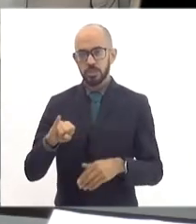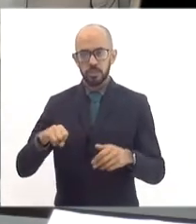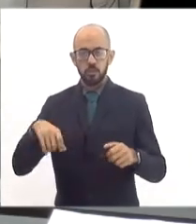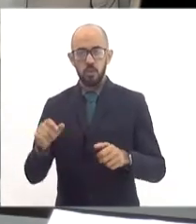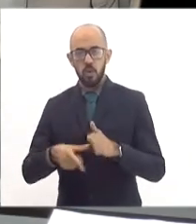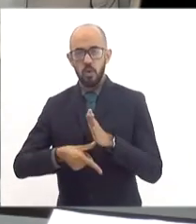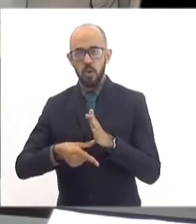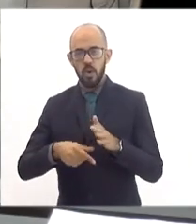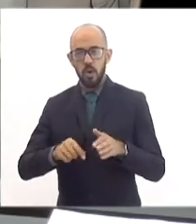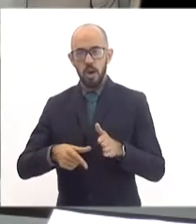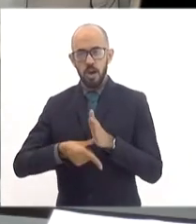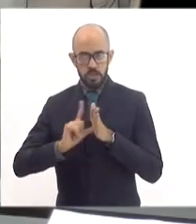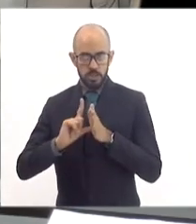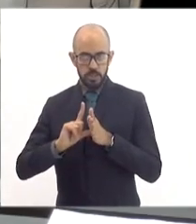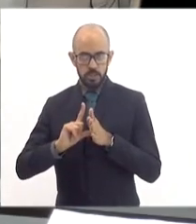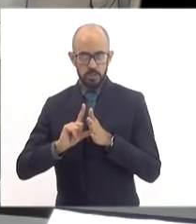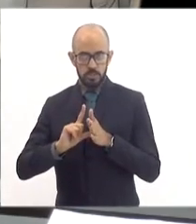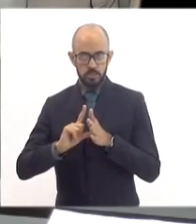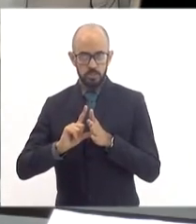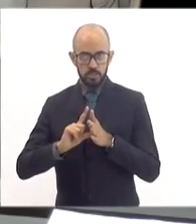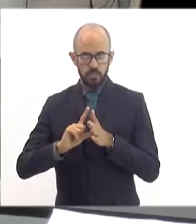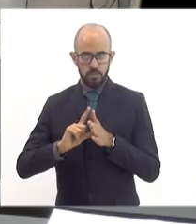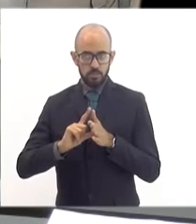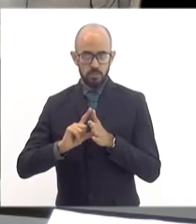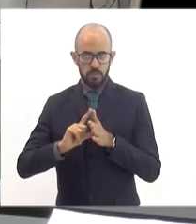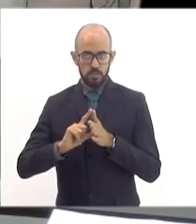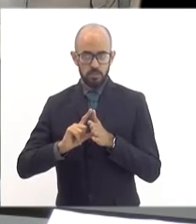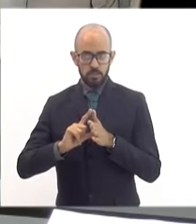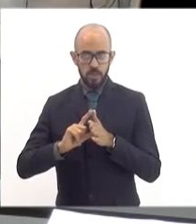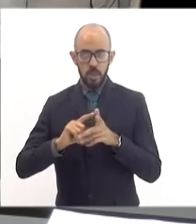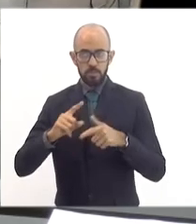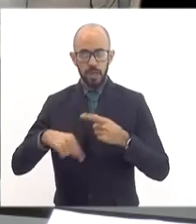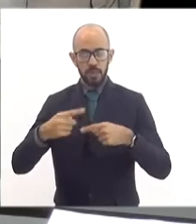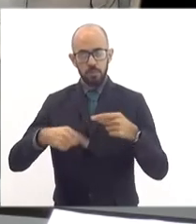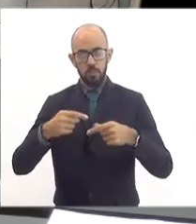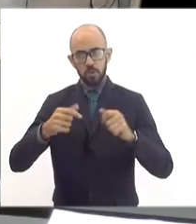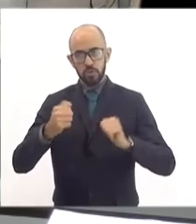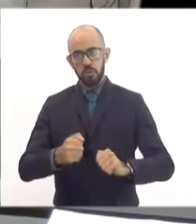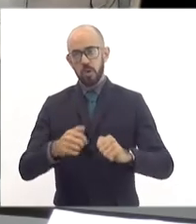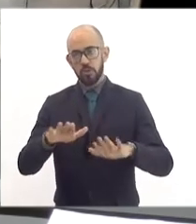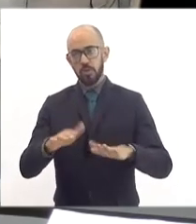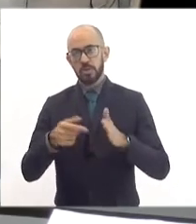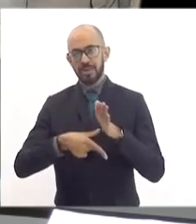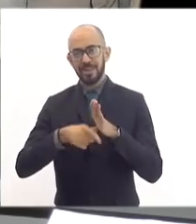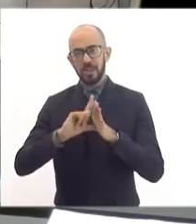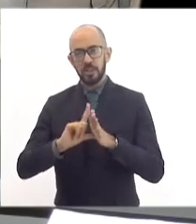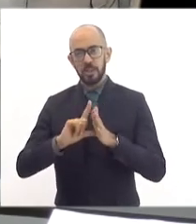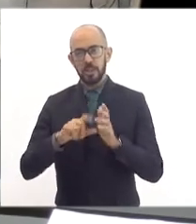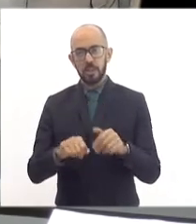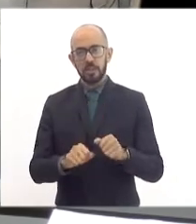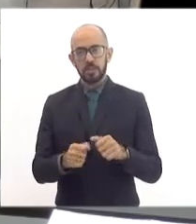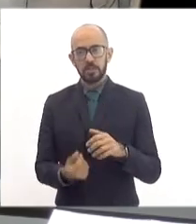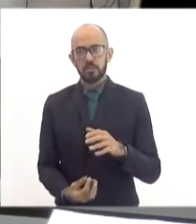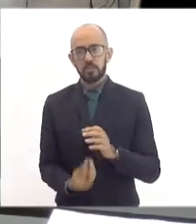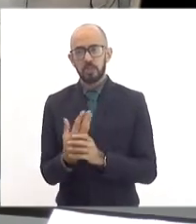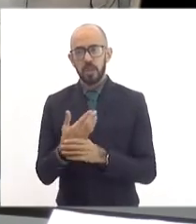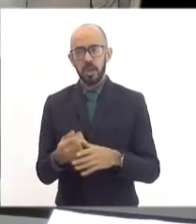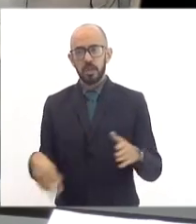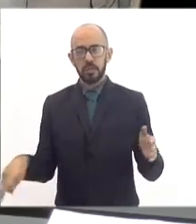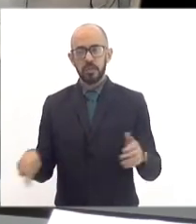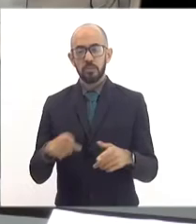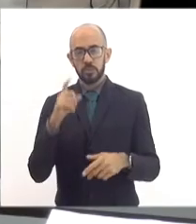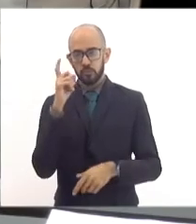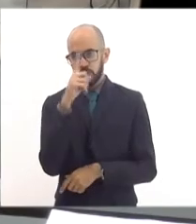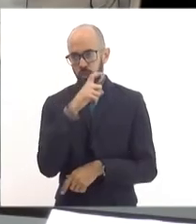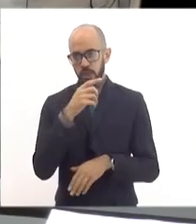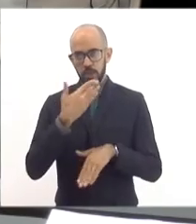previamente, né? A posteriori eu acho que pode ser, mas previamente isso inviabilizaria a própria